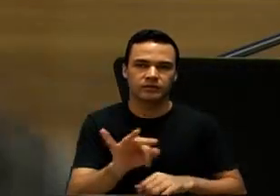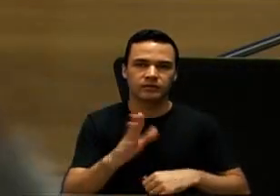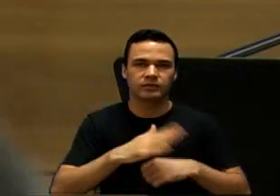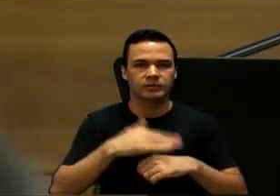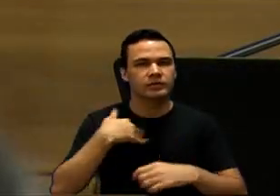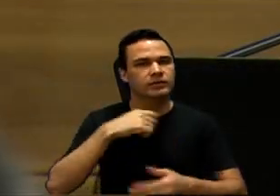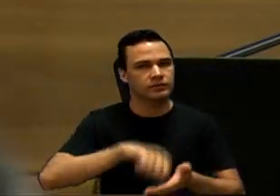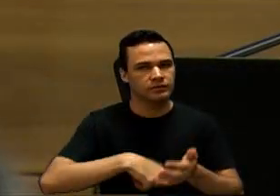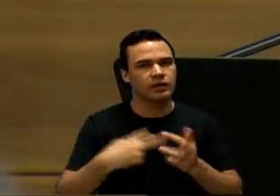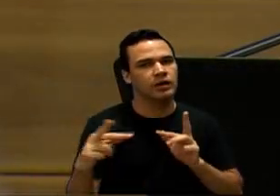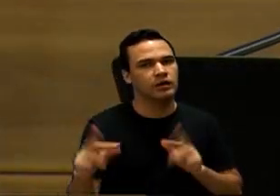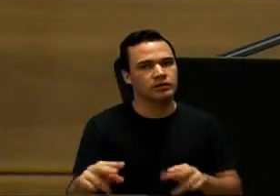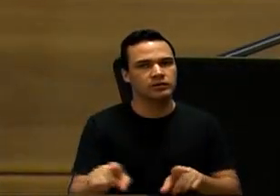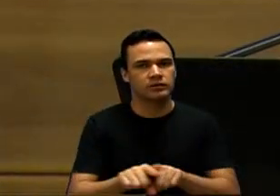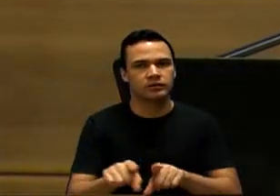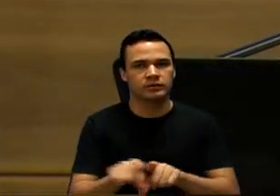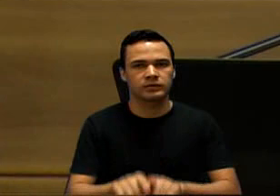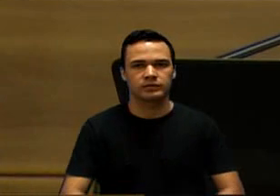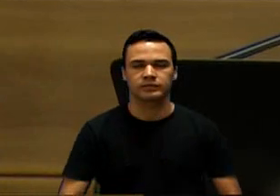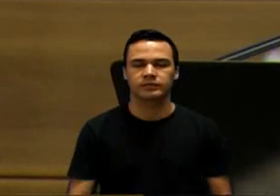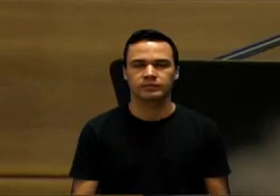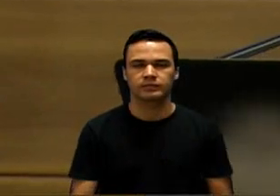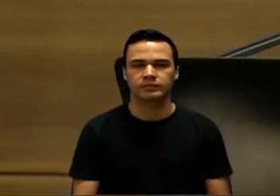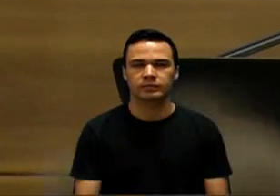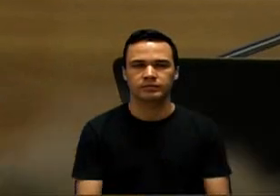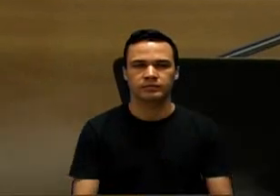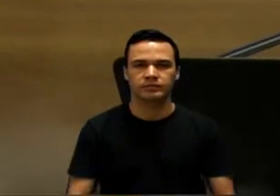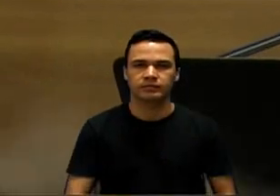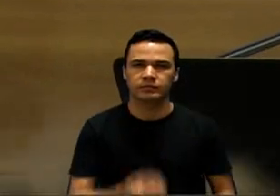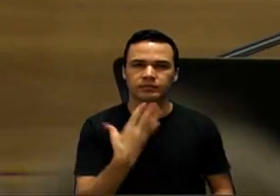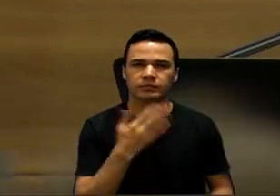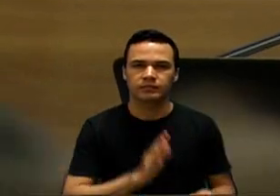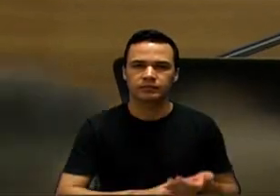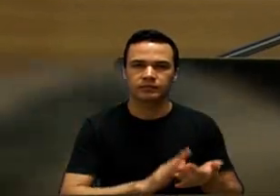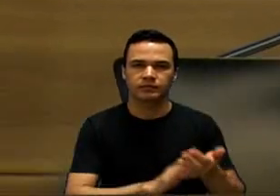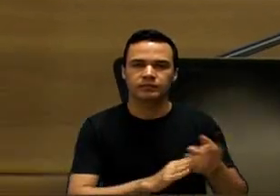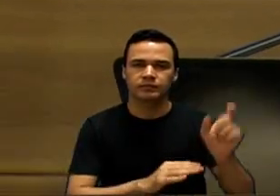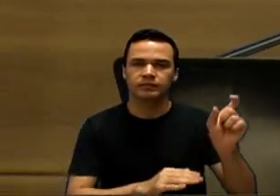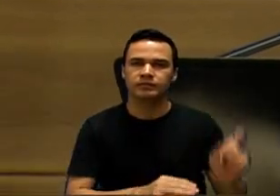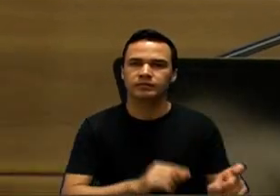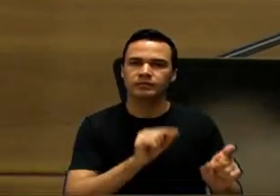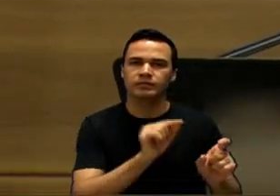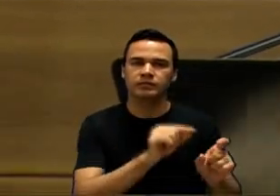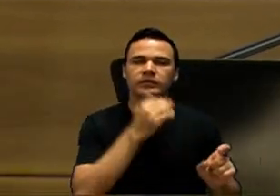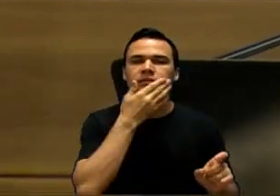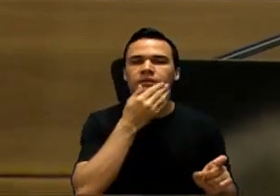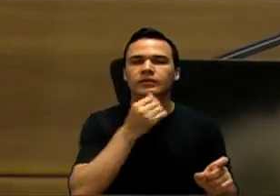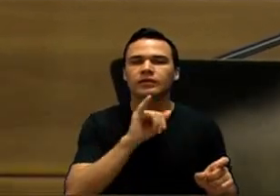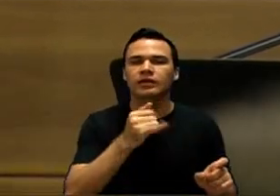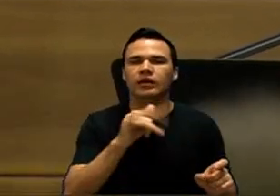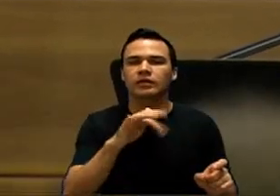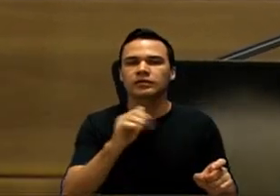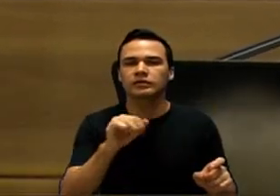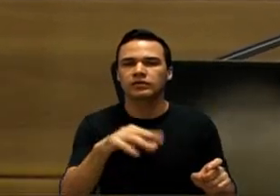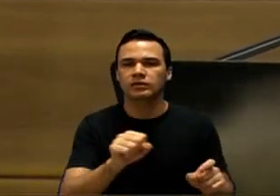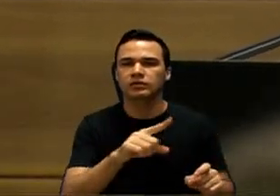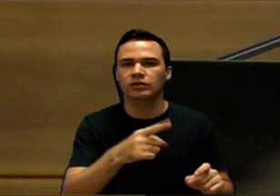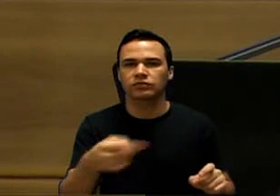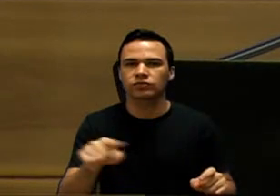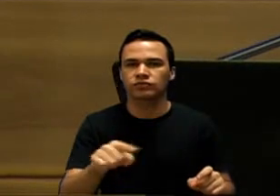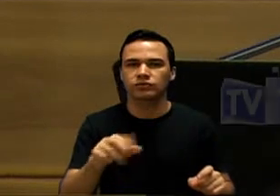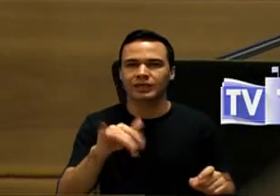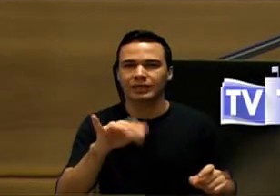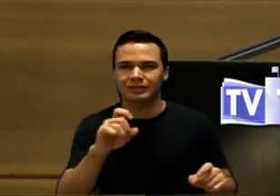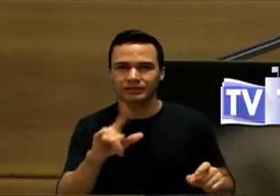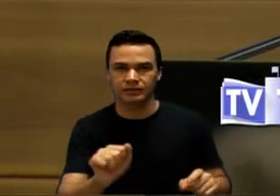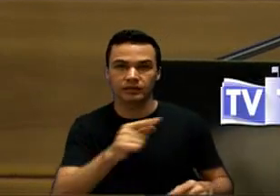peço permissão para assinar conjuntamente. Requerimento verbal, voto de congratulações ao senhor Jefferson Zuliani, pela passagem